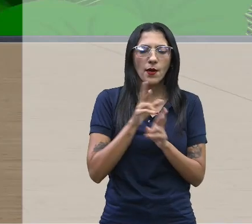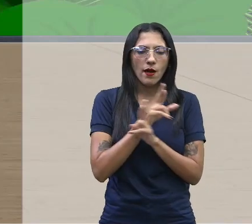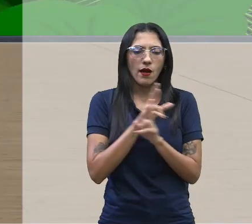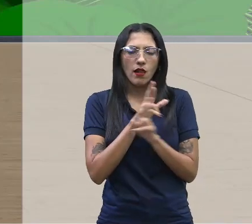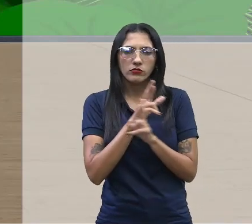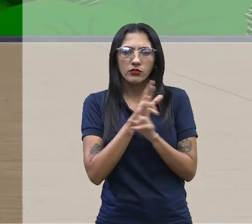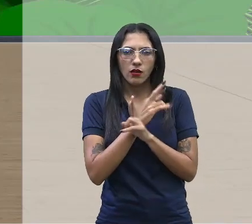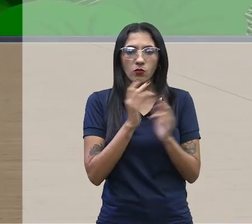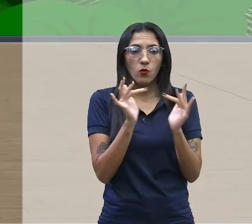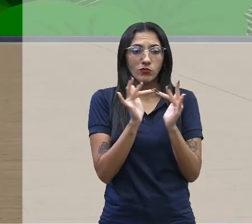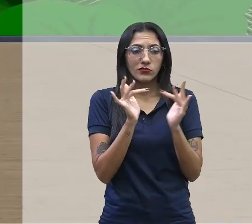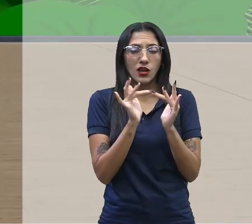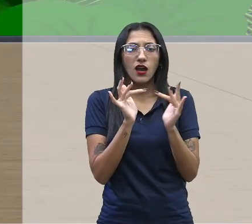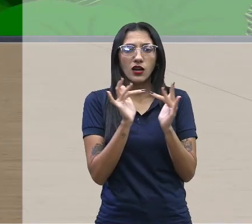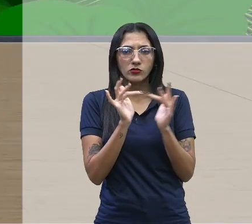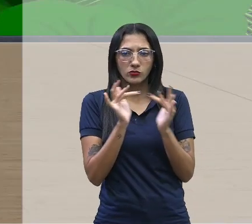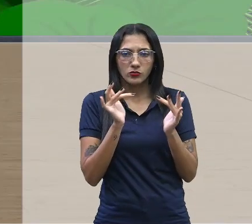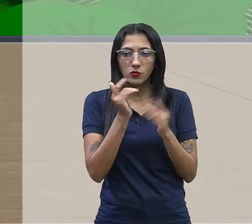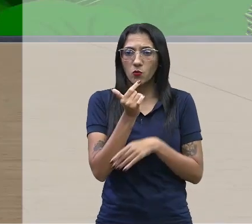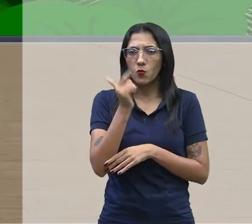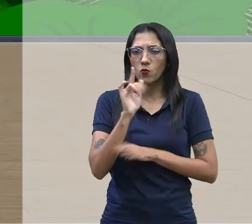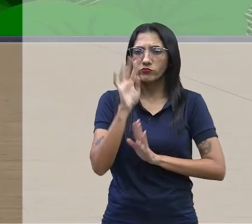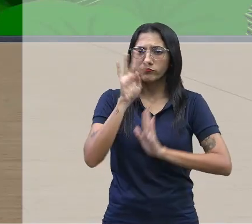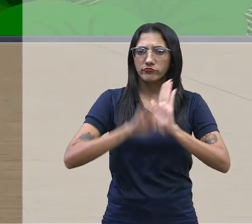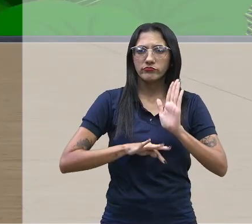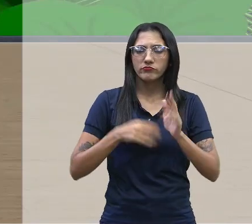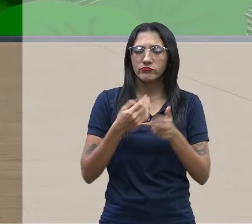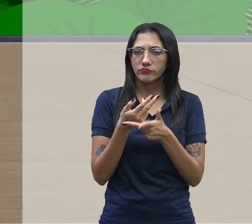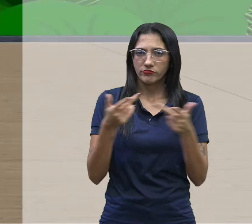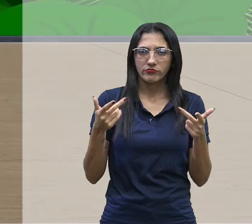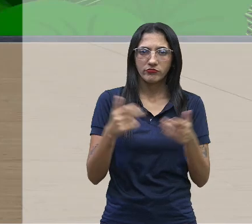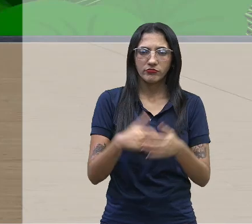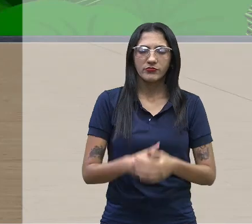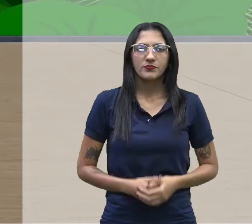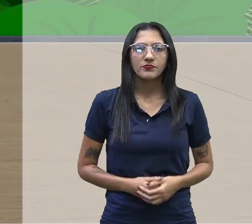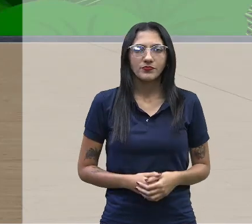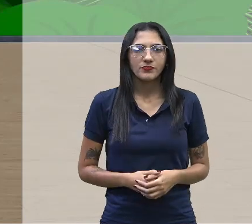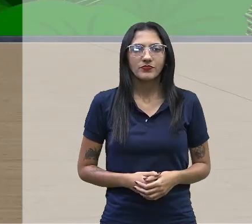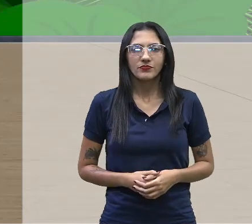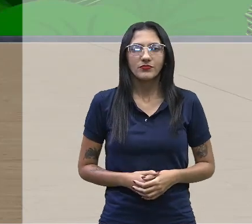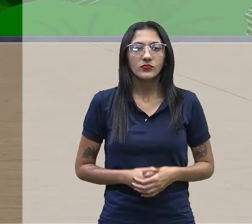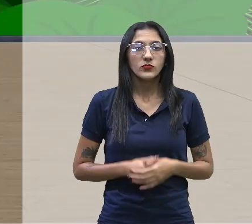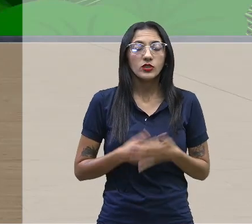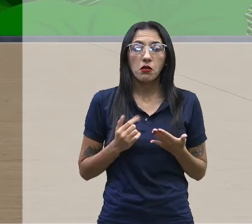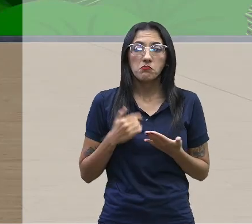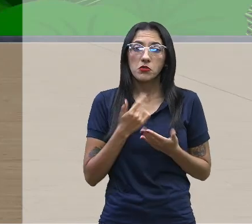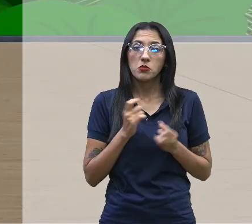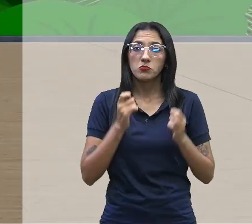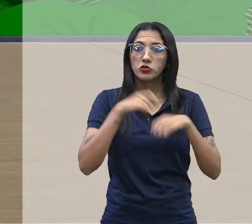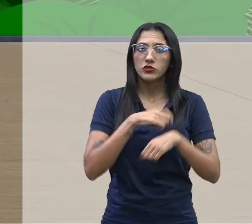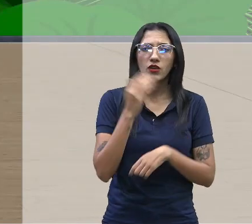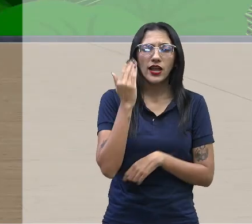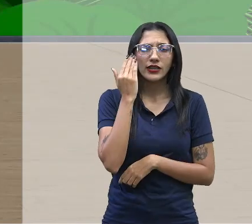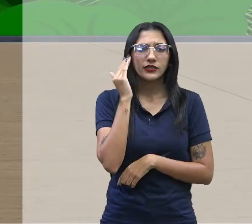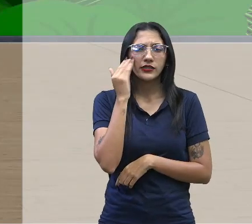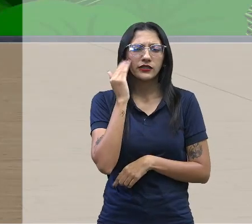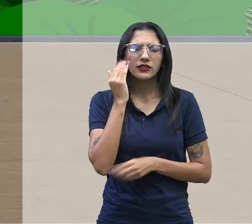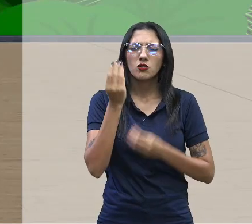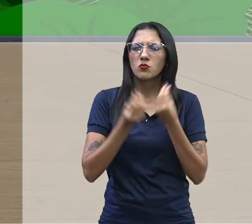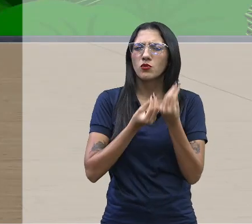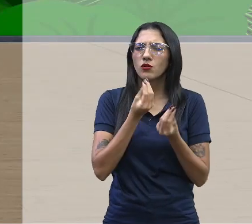uma conversa com outros textos. E para que a gente possa desenvolver a